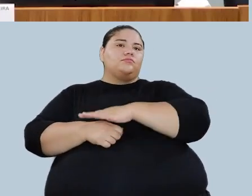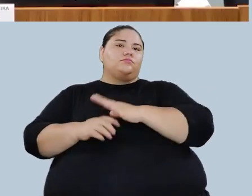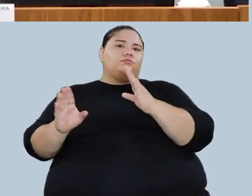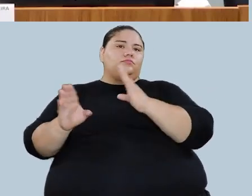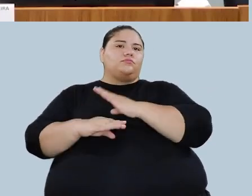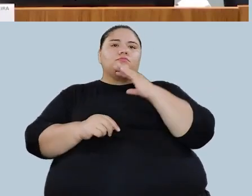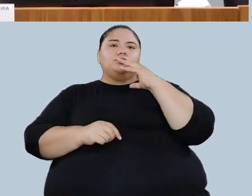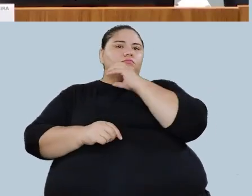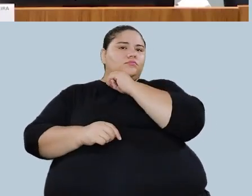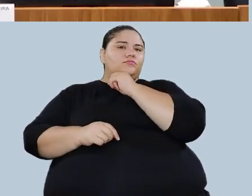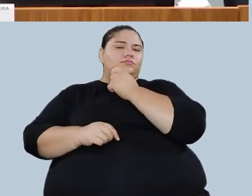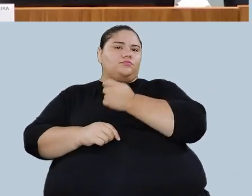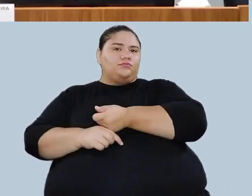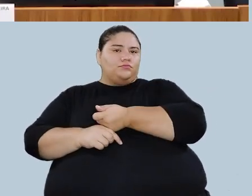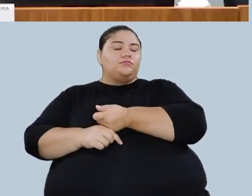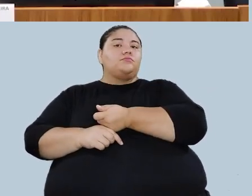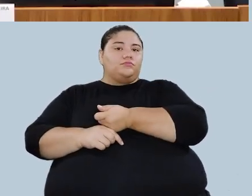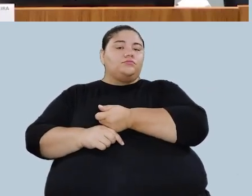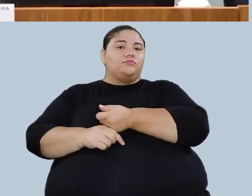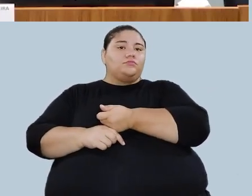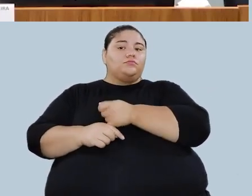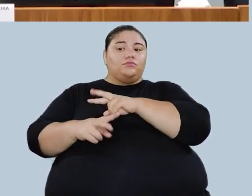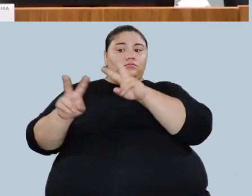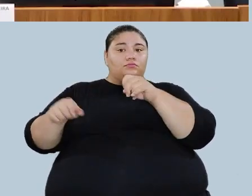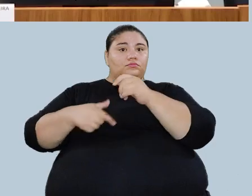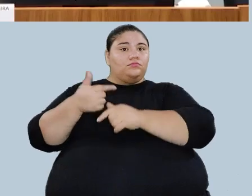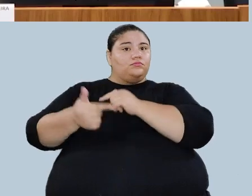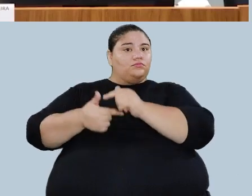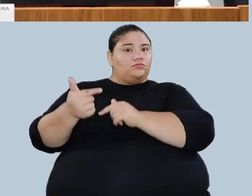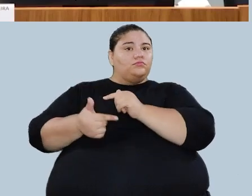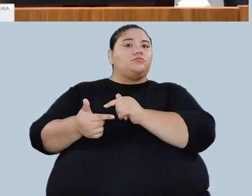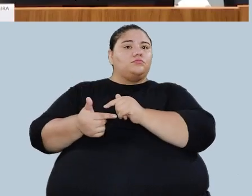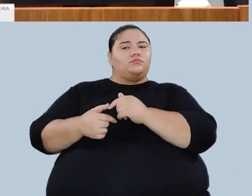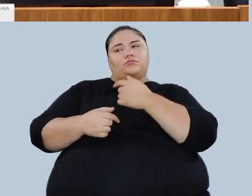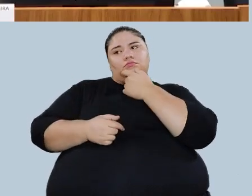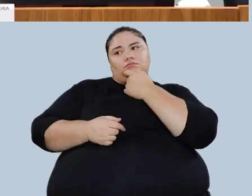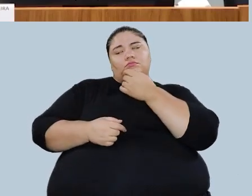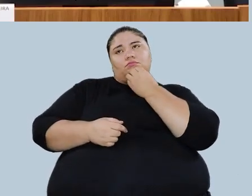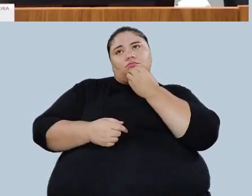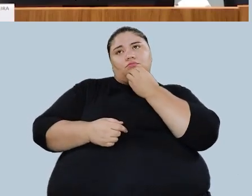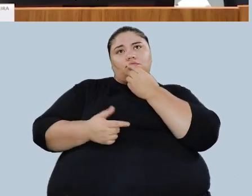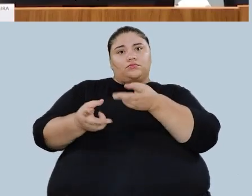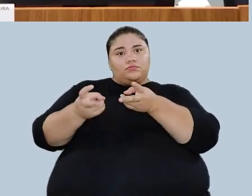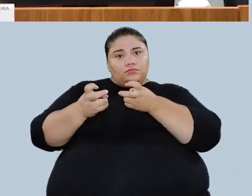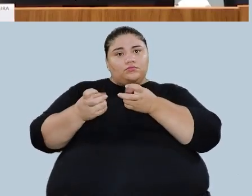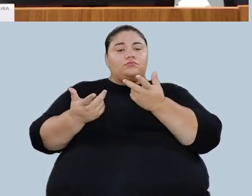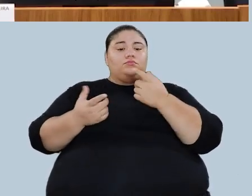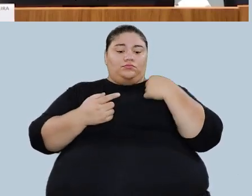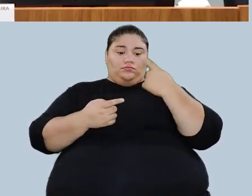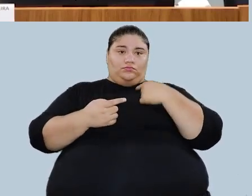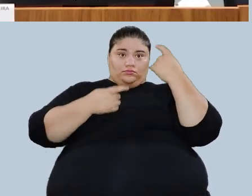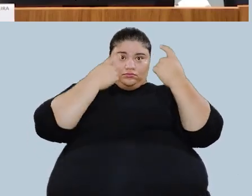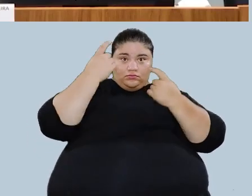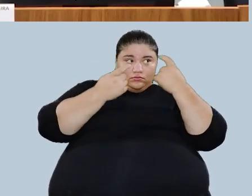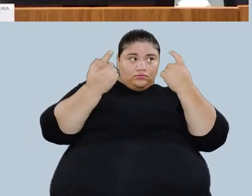ágil, rápido, célere em termos de atuação. É lógico que a identificação de fato gerador, se nós formos nos